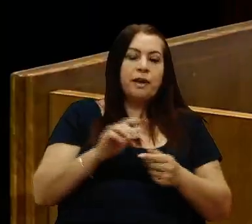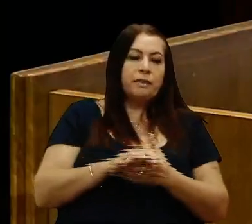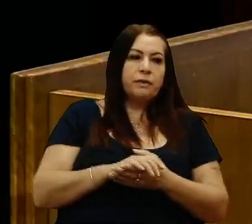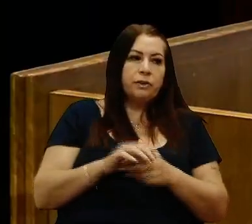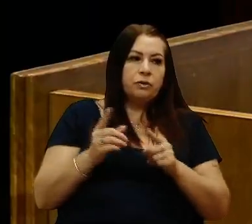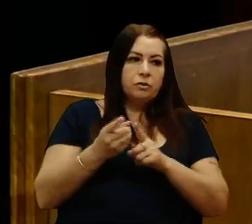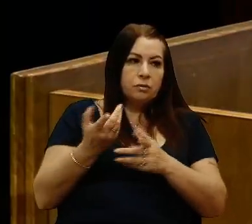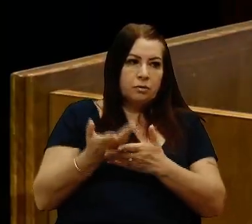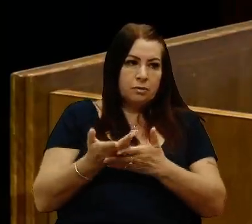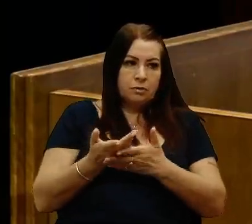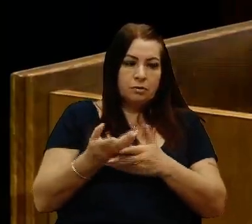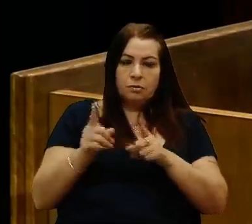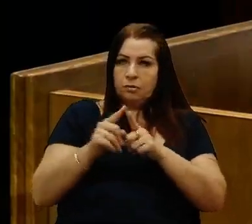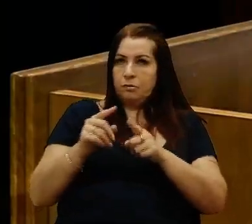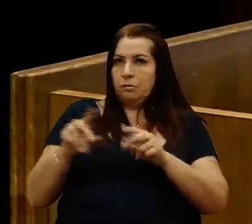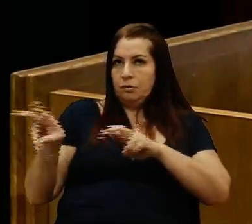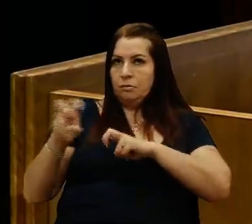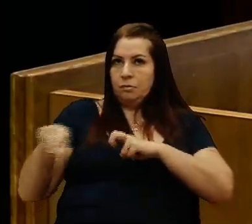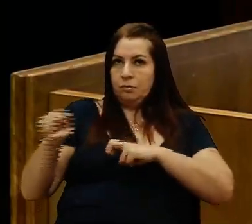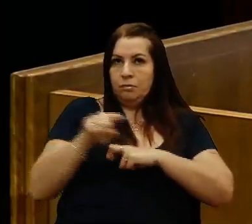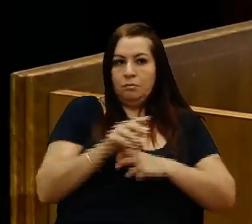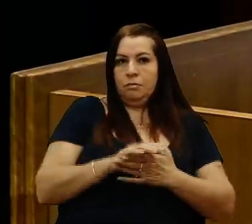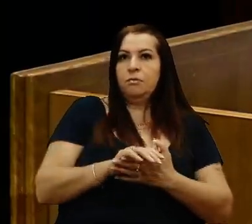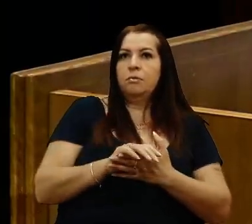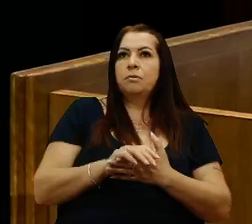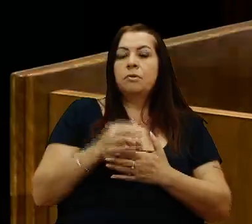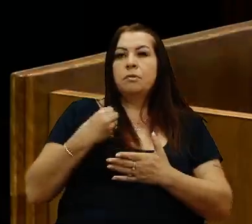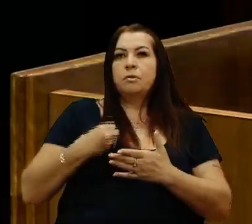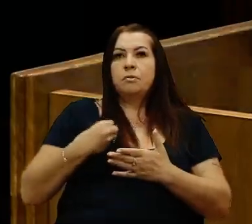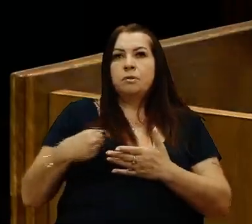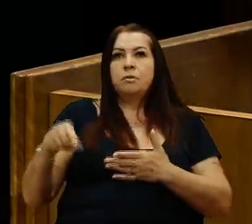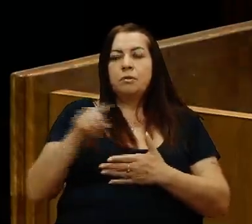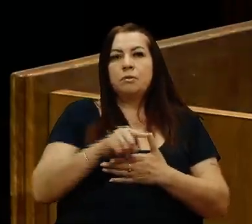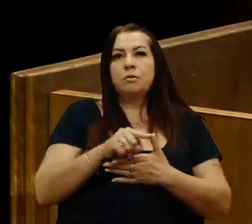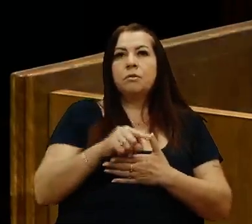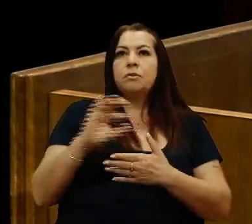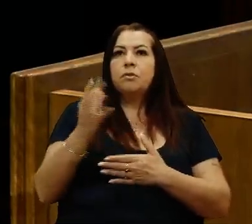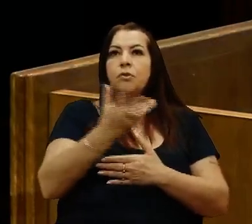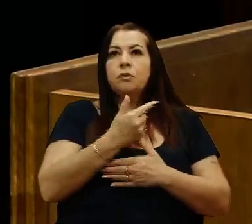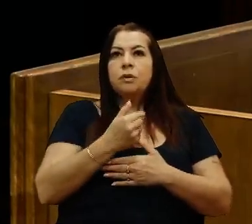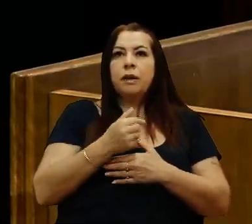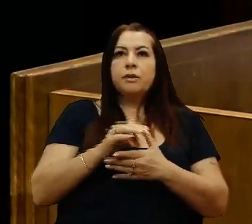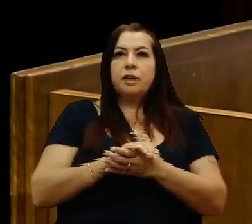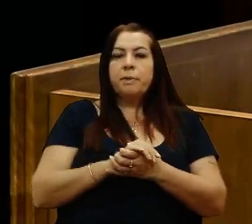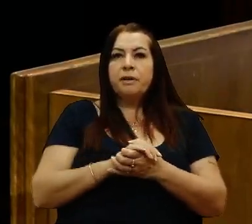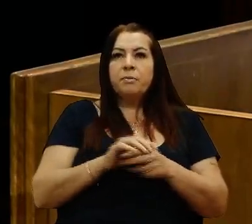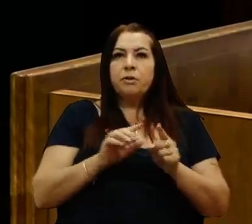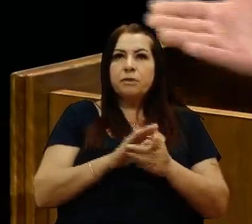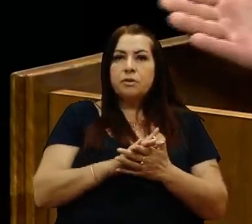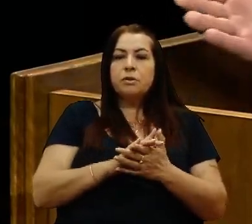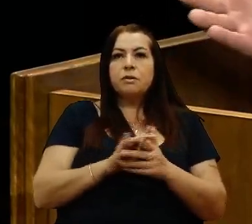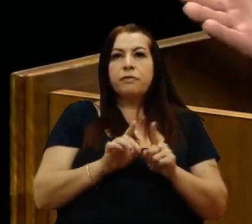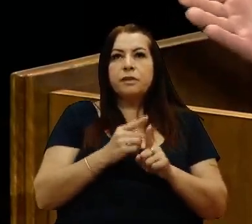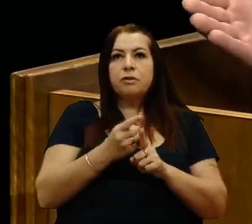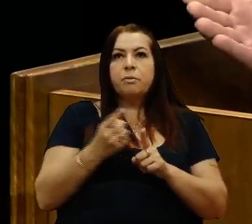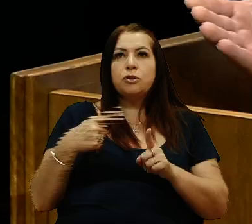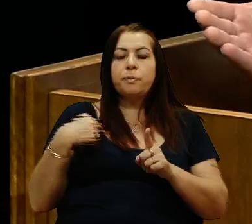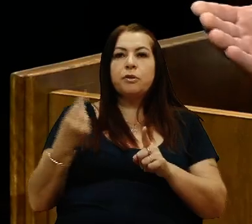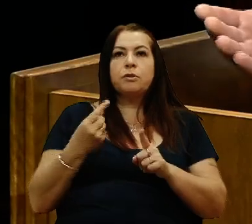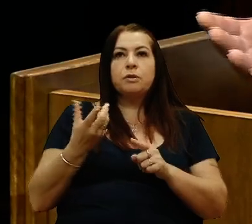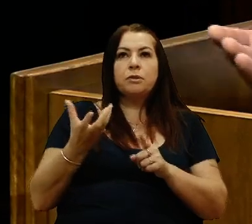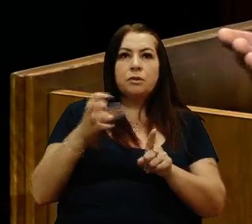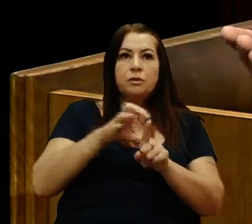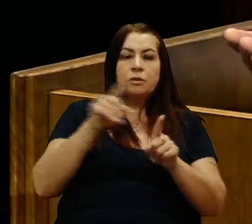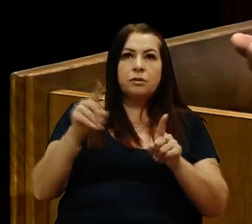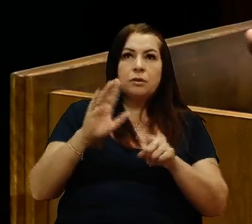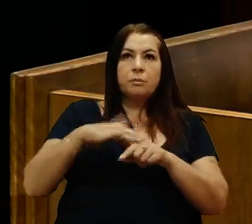que os agricultores possam sobreviver diante de todas essas catástrofes que vêm acontecendo. Caso contrário, amanhã ou depois não teremos mais